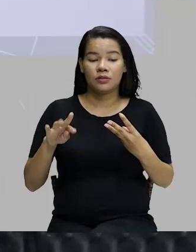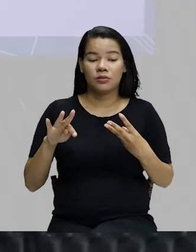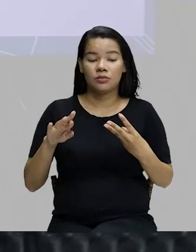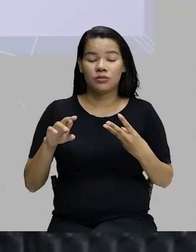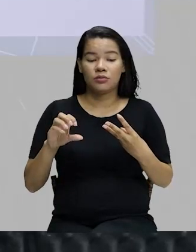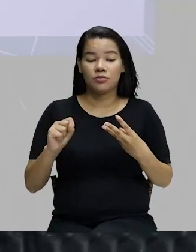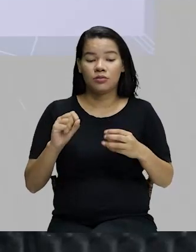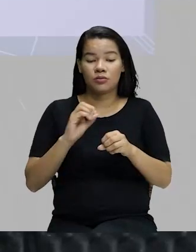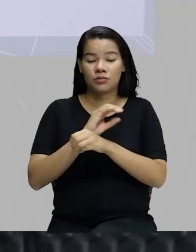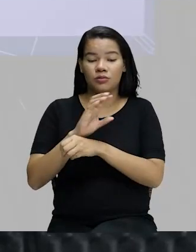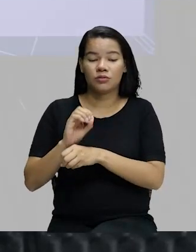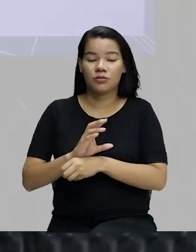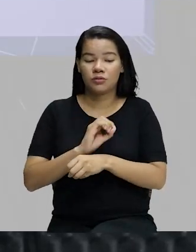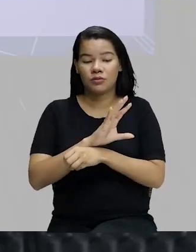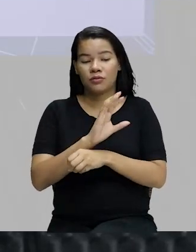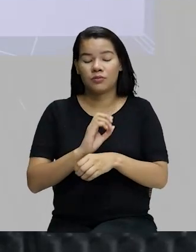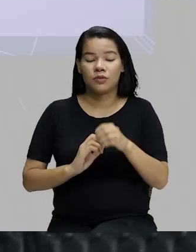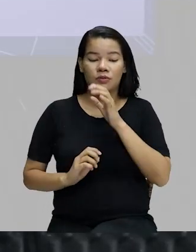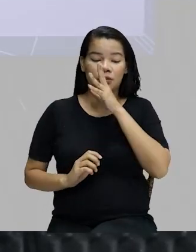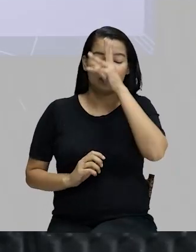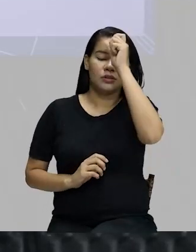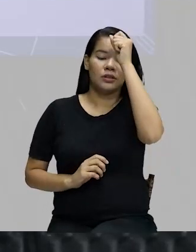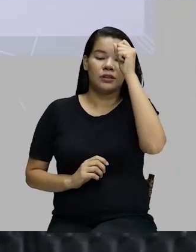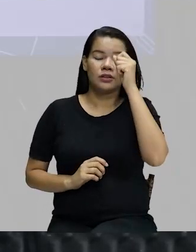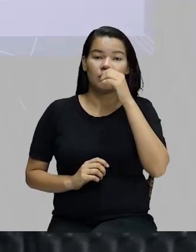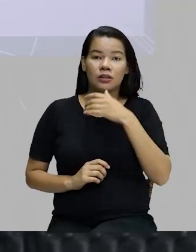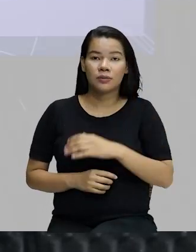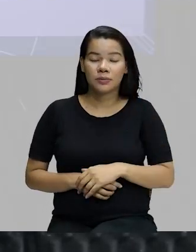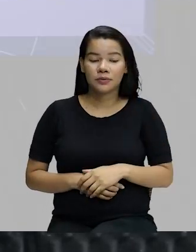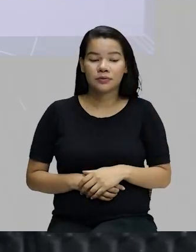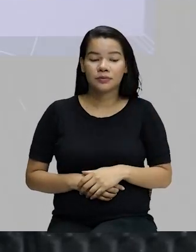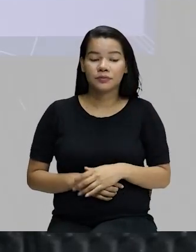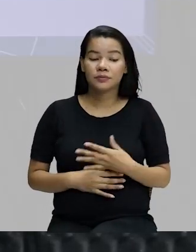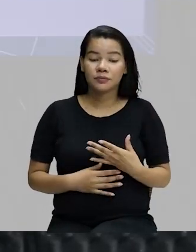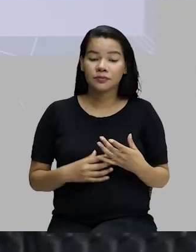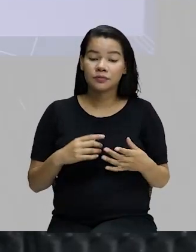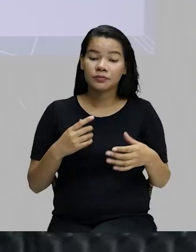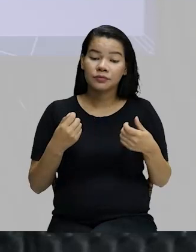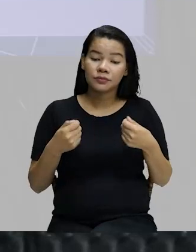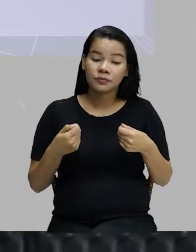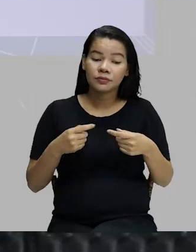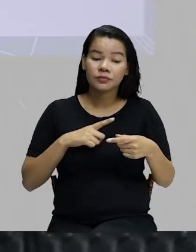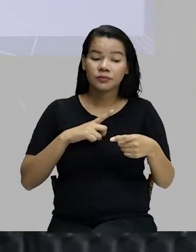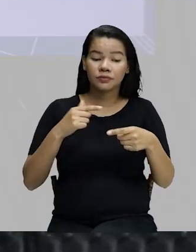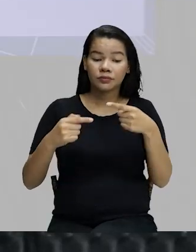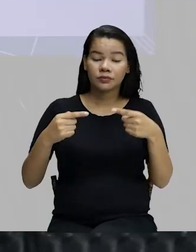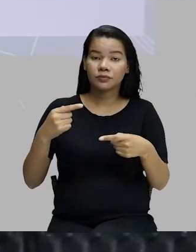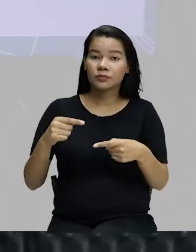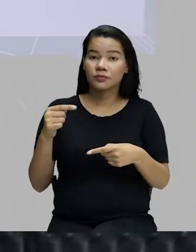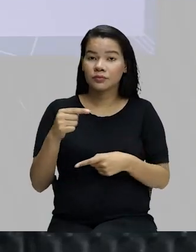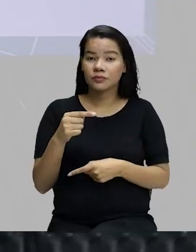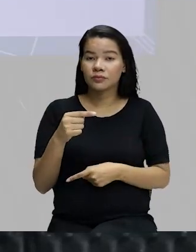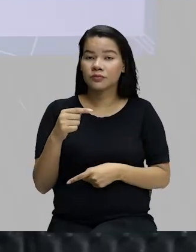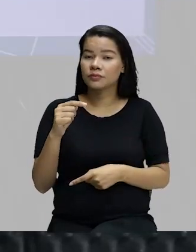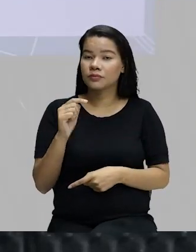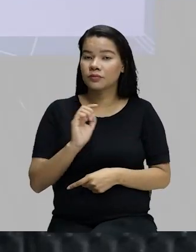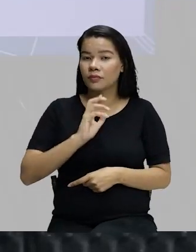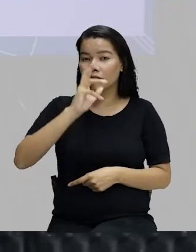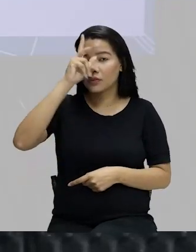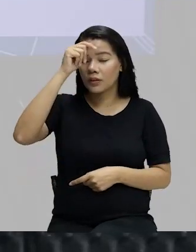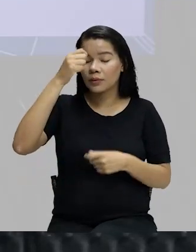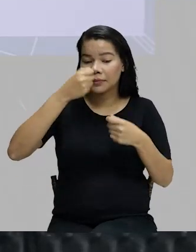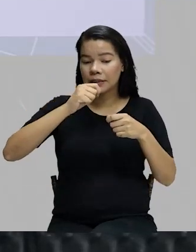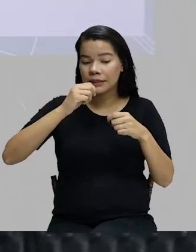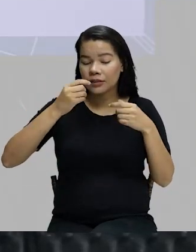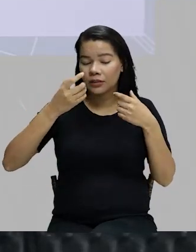jogados a uma velocidade altíssima. Então, para haver um controle, essa velocidade dos nêutrons deve diminuir.